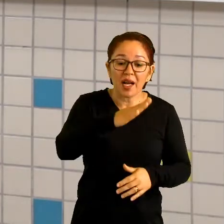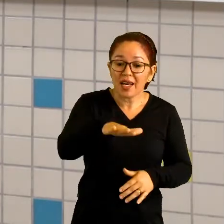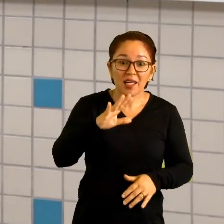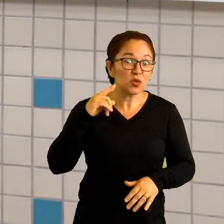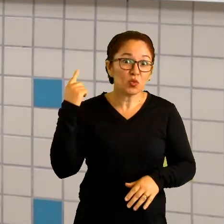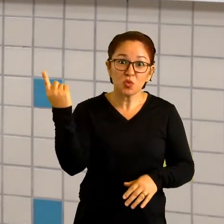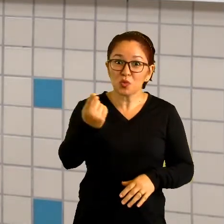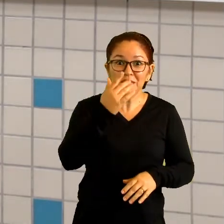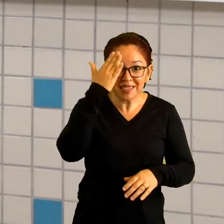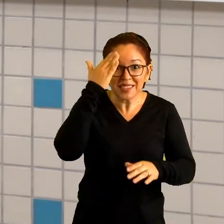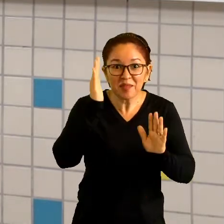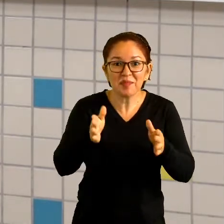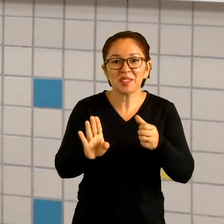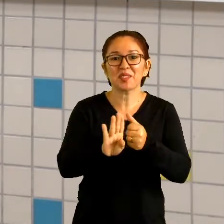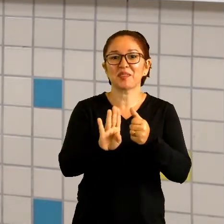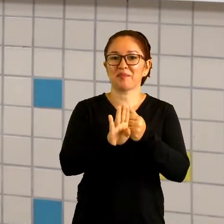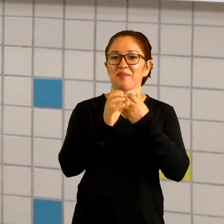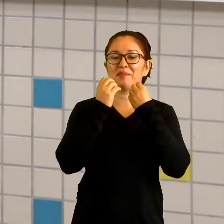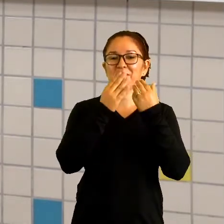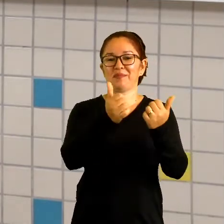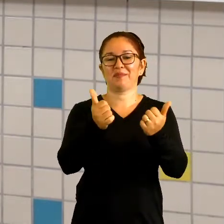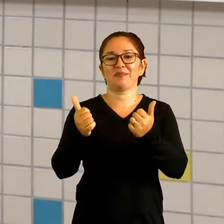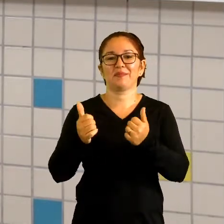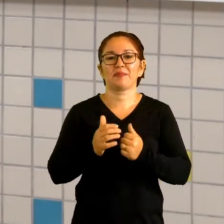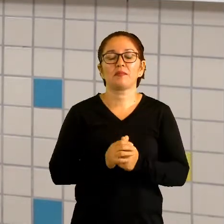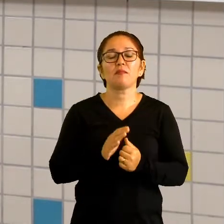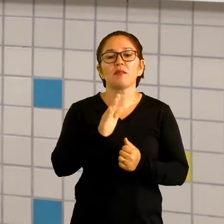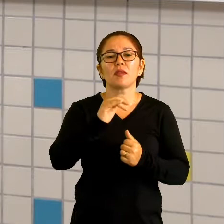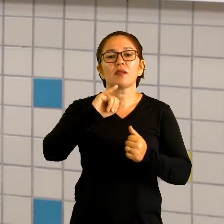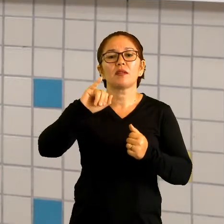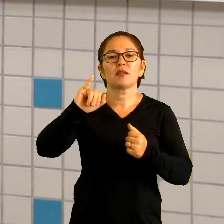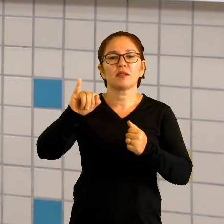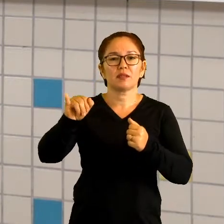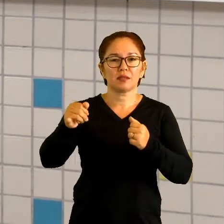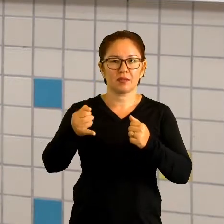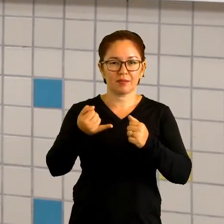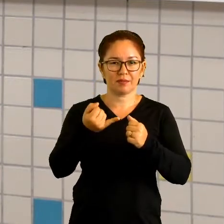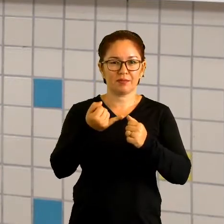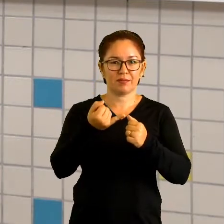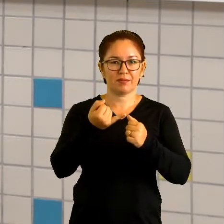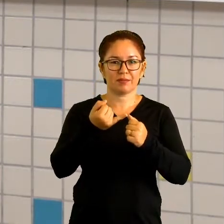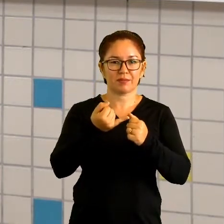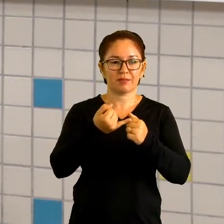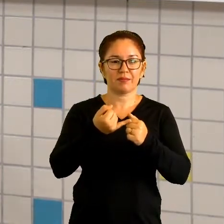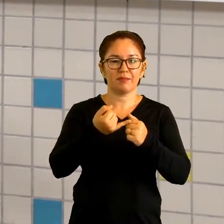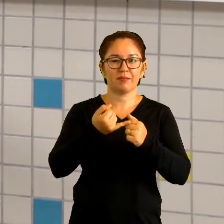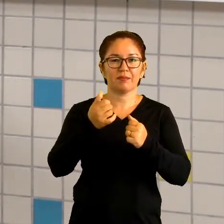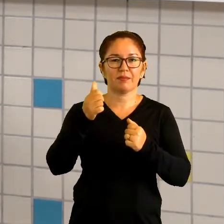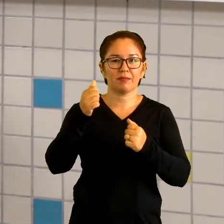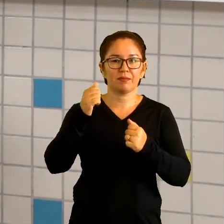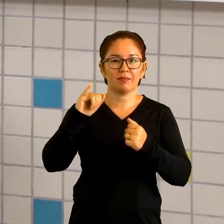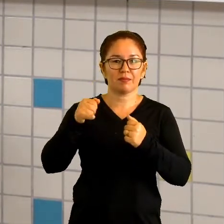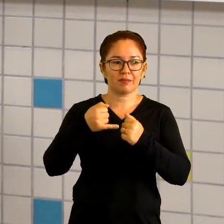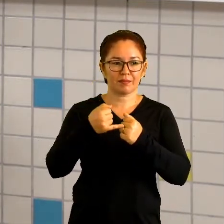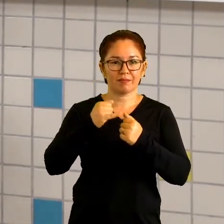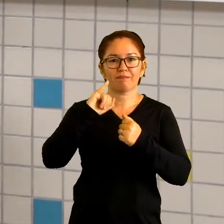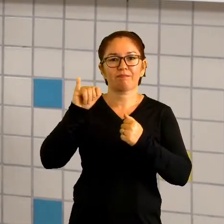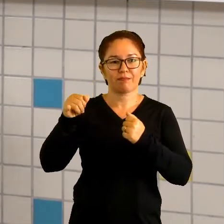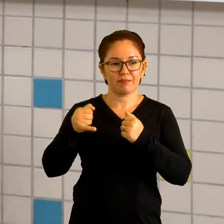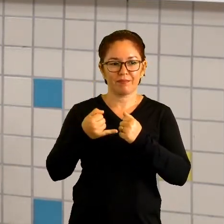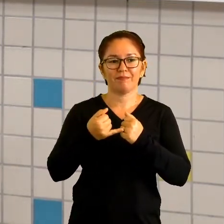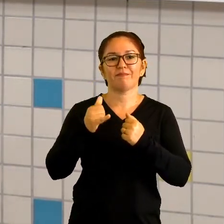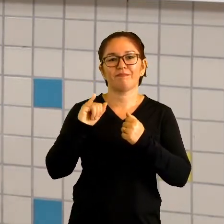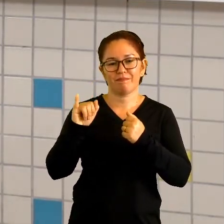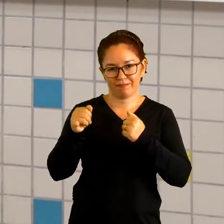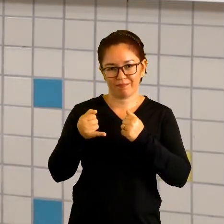substantivo. E agora, o que é um adjetivo? Substantivo é a palavra que dá nome a tudo. E